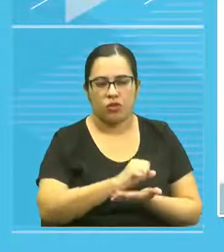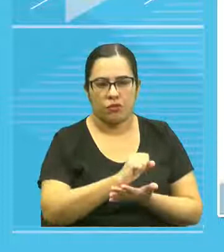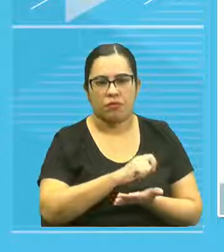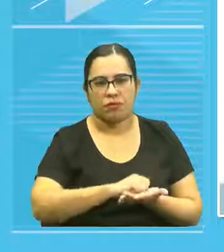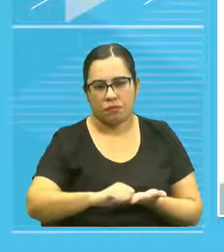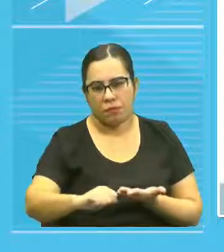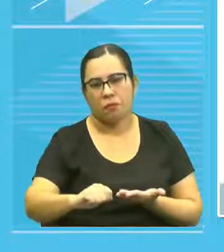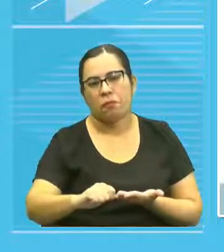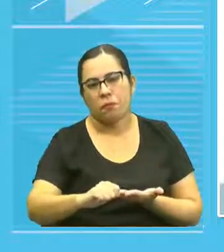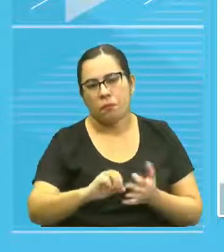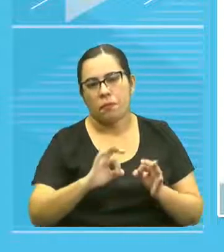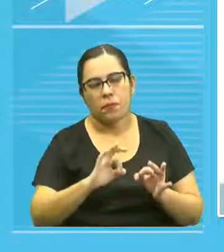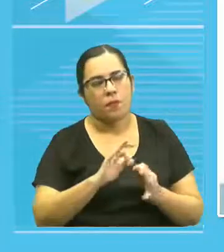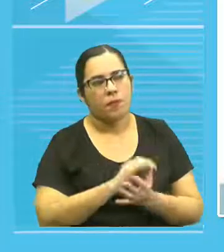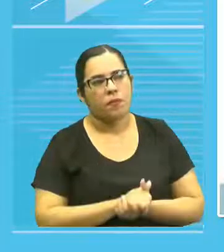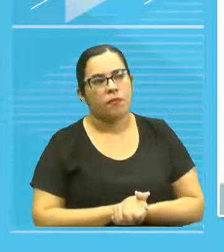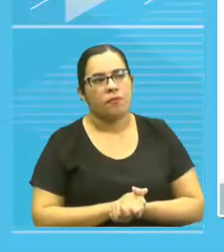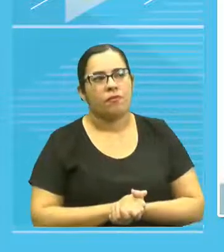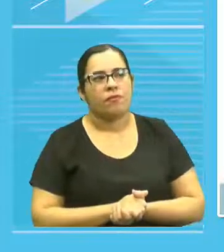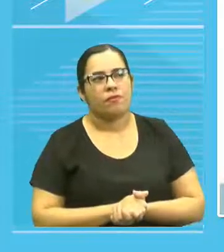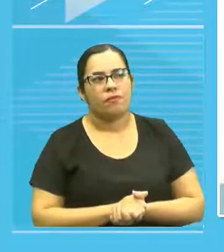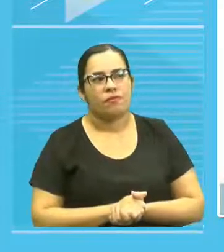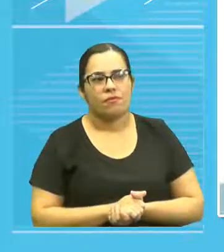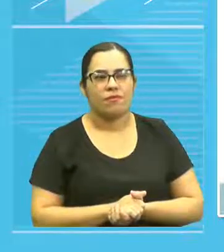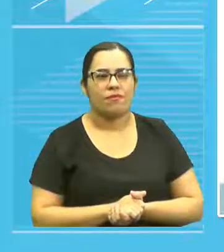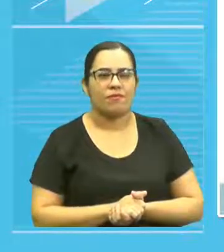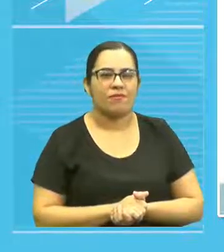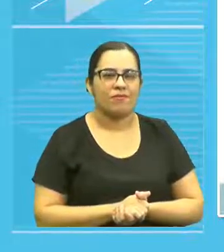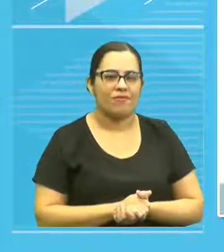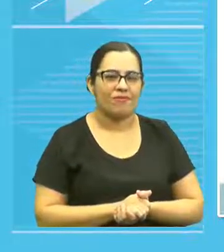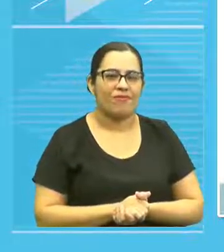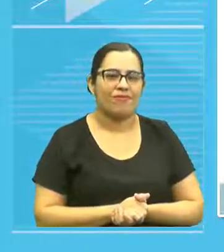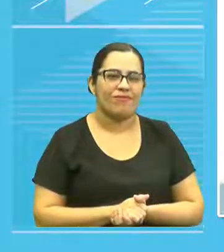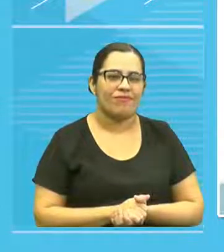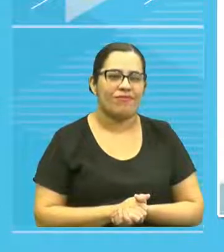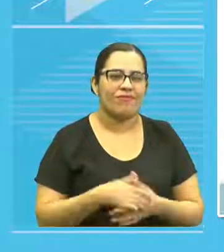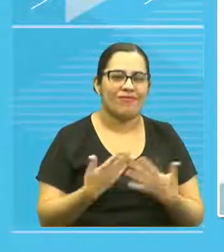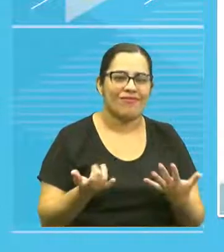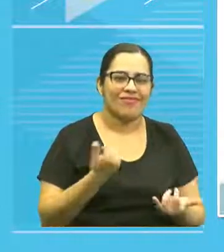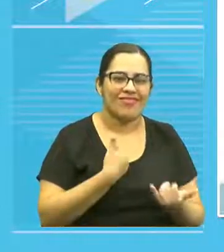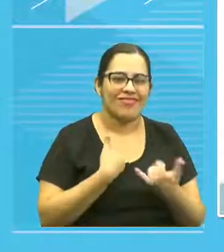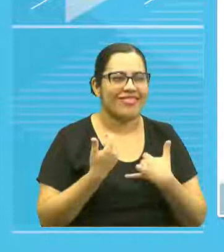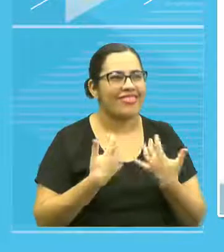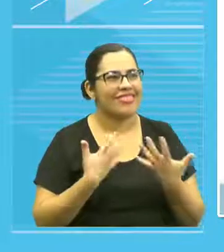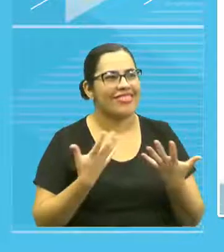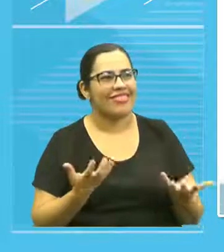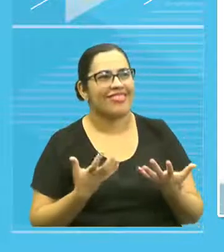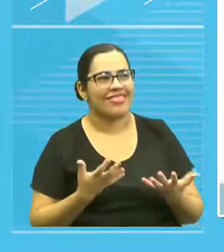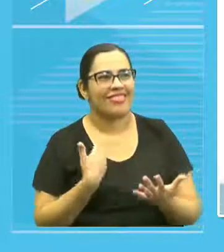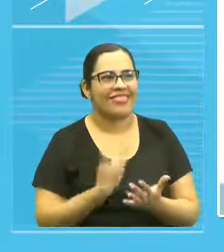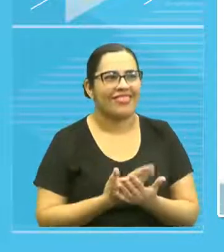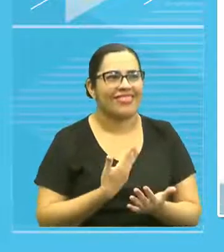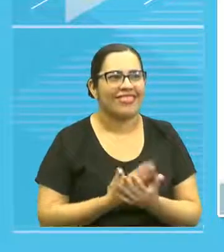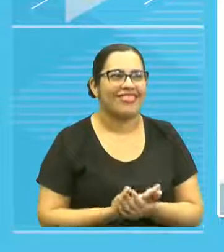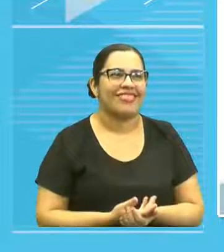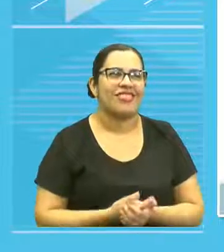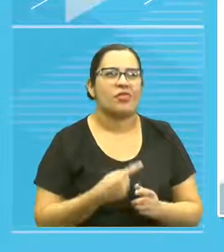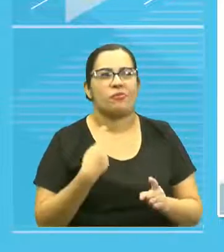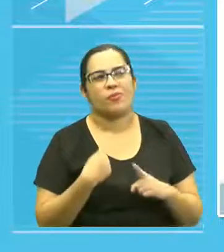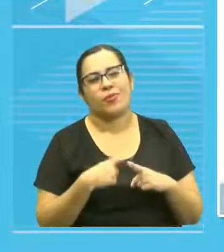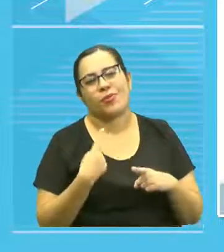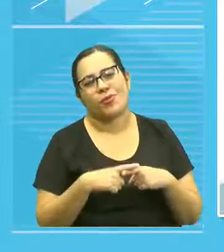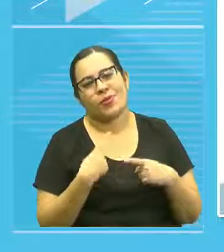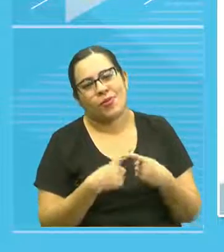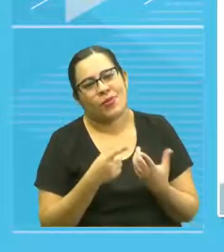é Registro E aí cara o Gabriel André quer que eu traga aula aqui do porque né